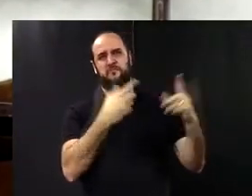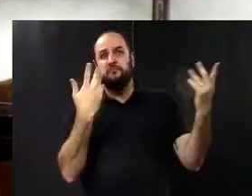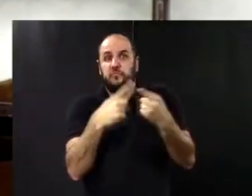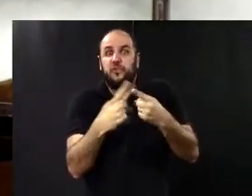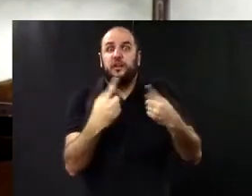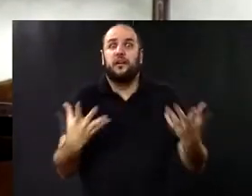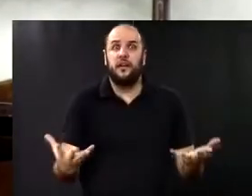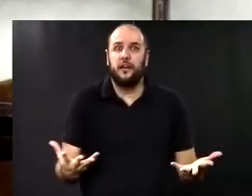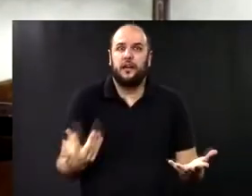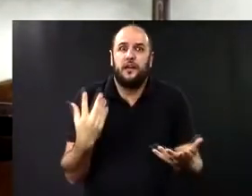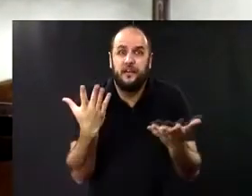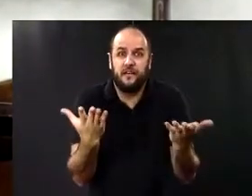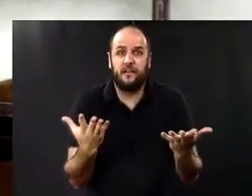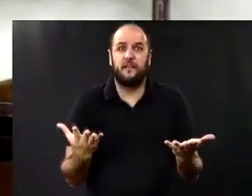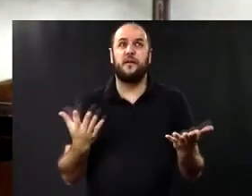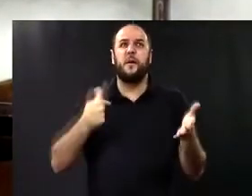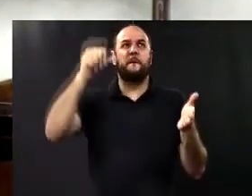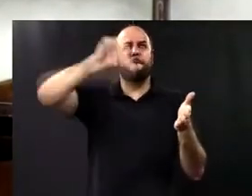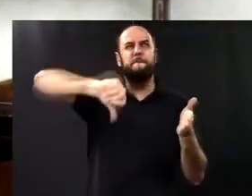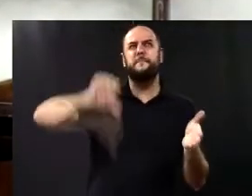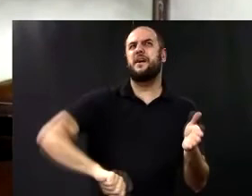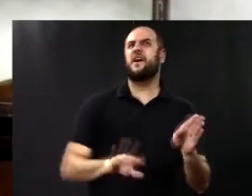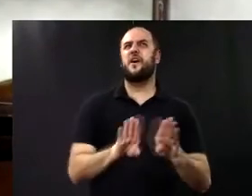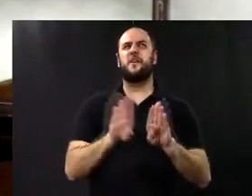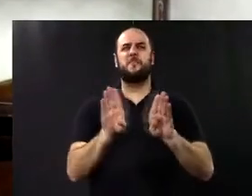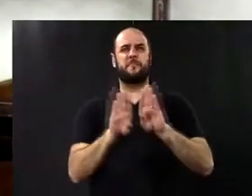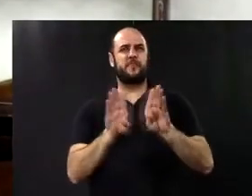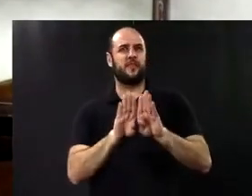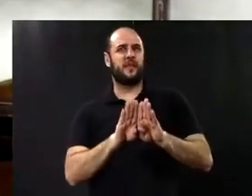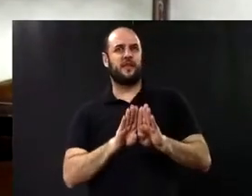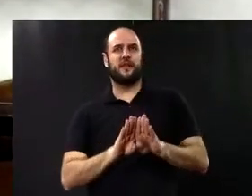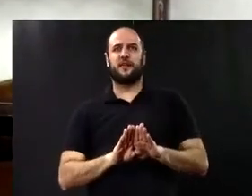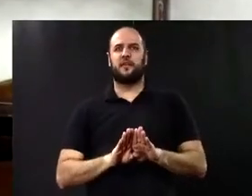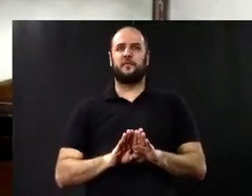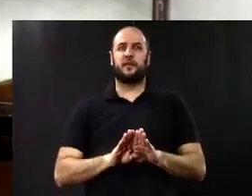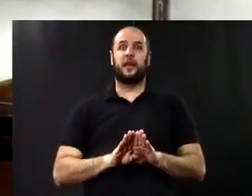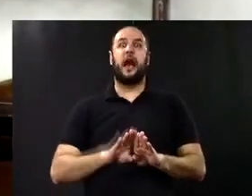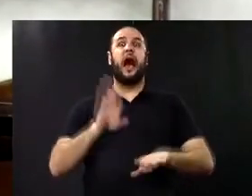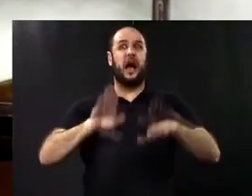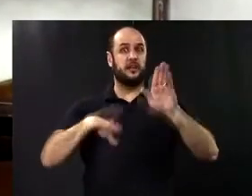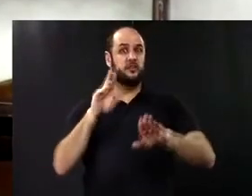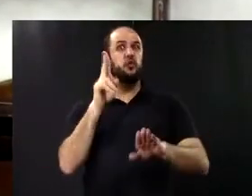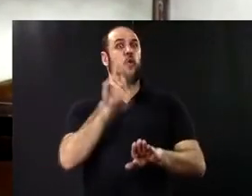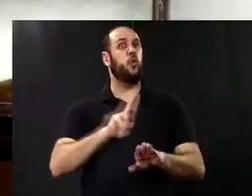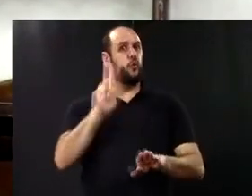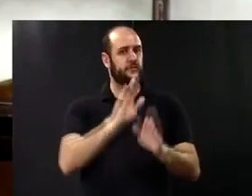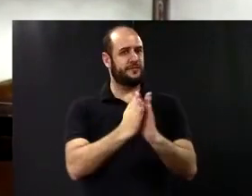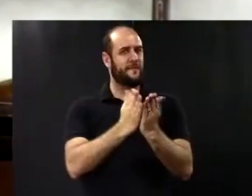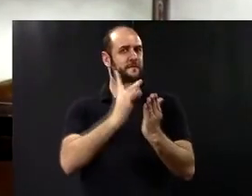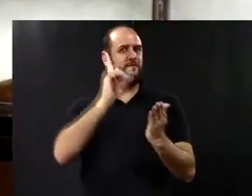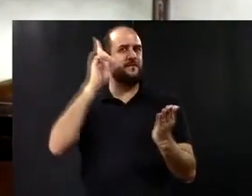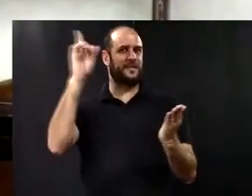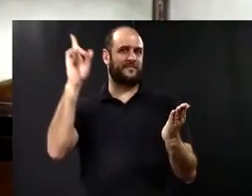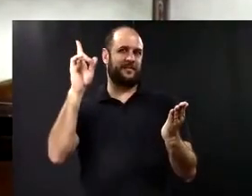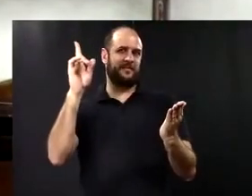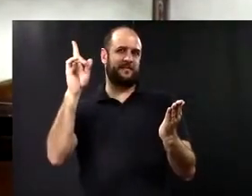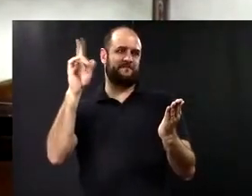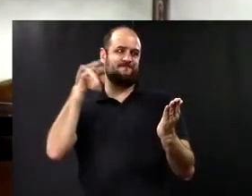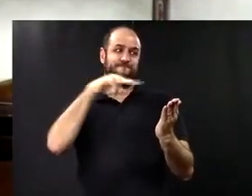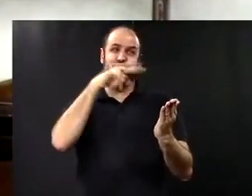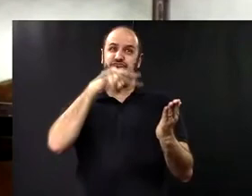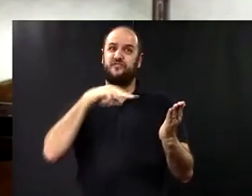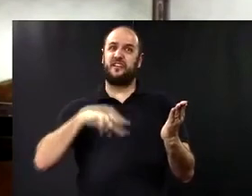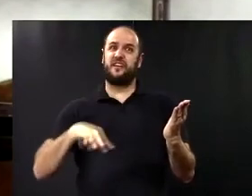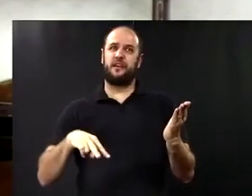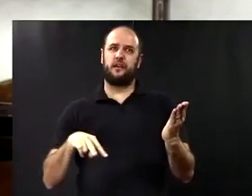E pior, muitas das vezes usam até a escritura para falar que